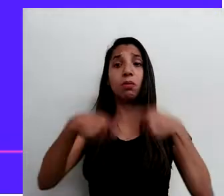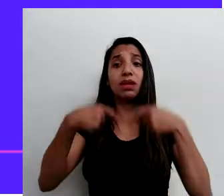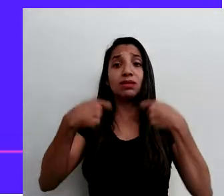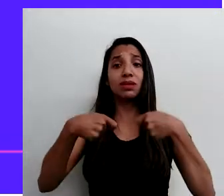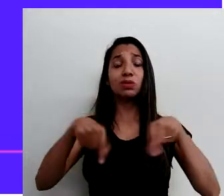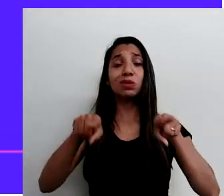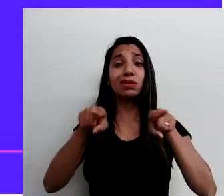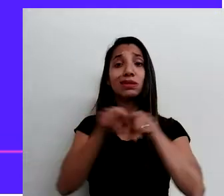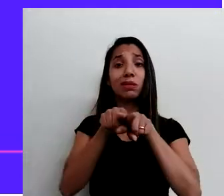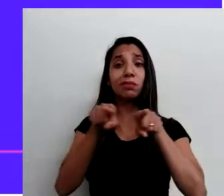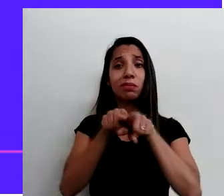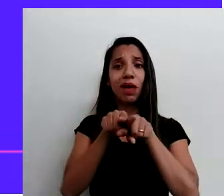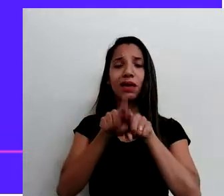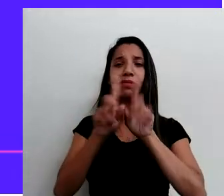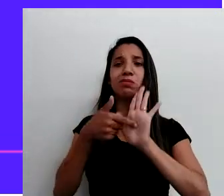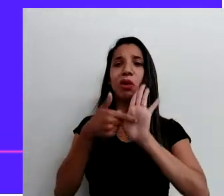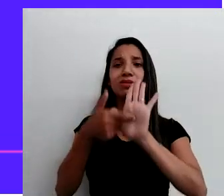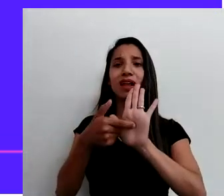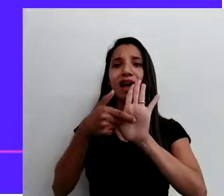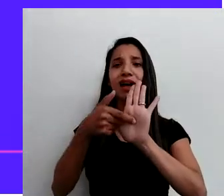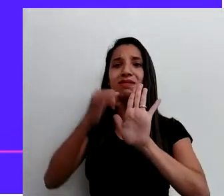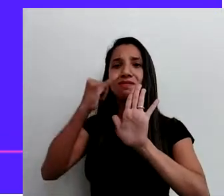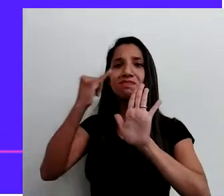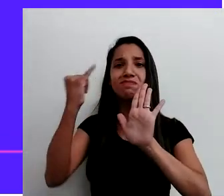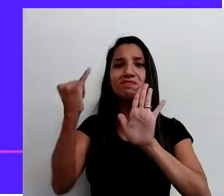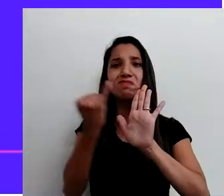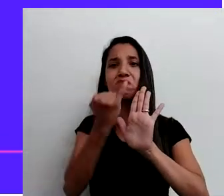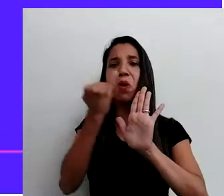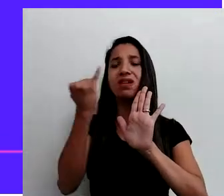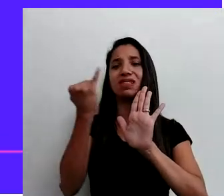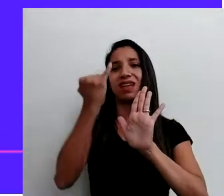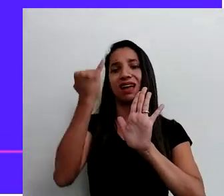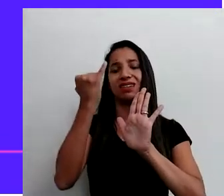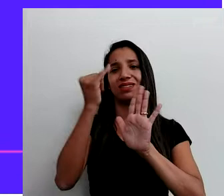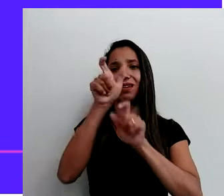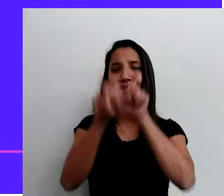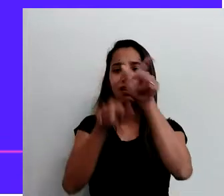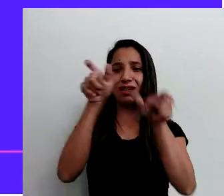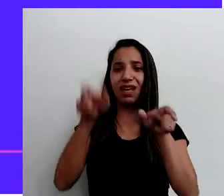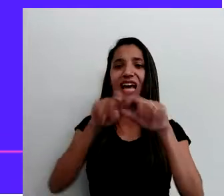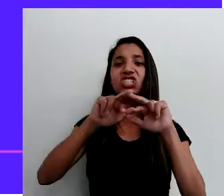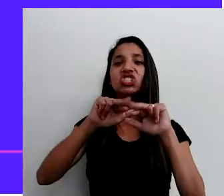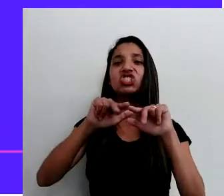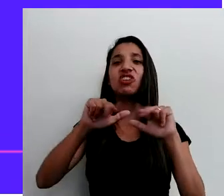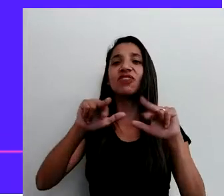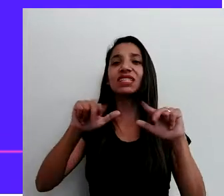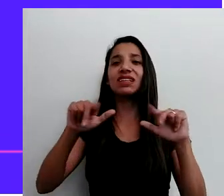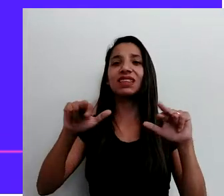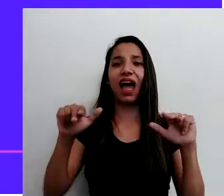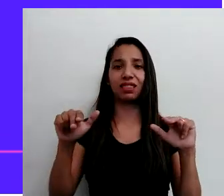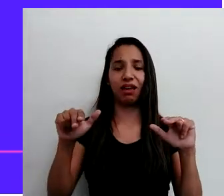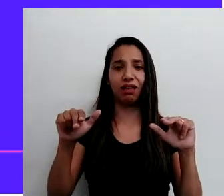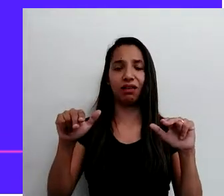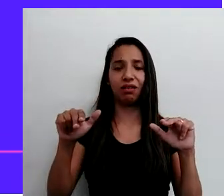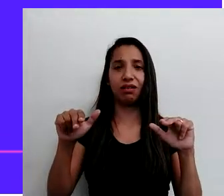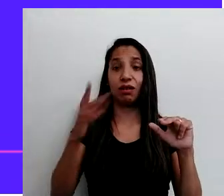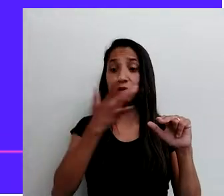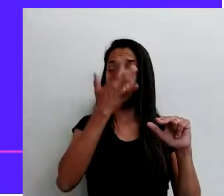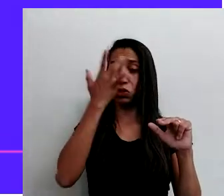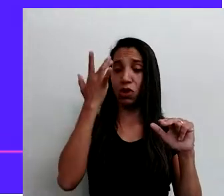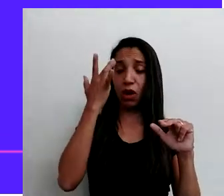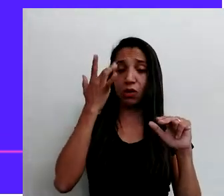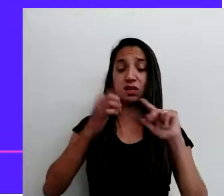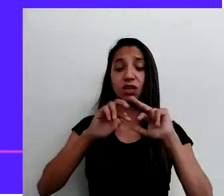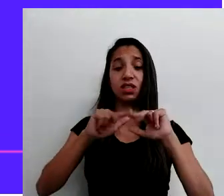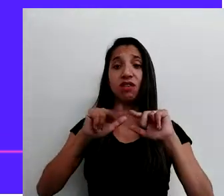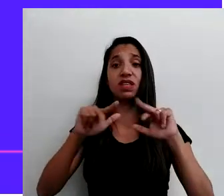a importância, a relevância da diversidade na proposta de soluções, porque nós